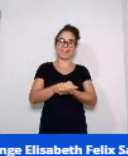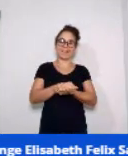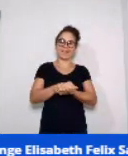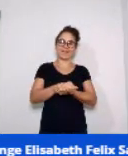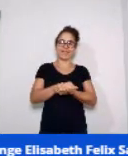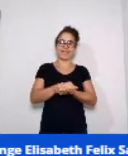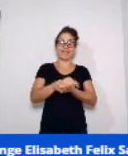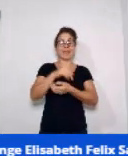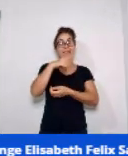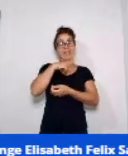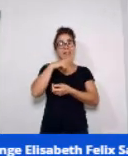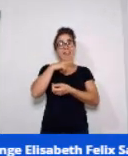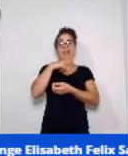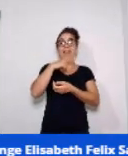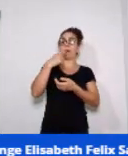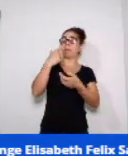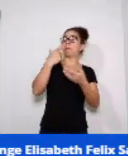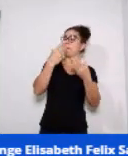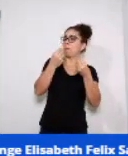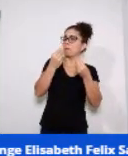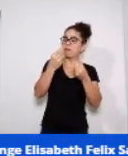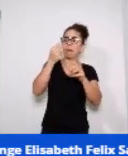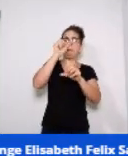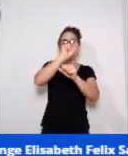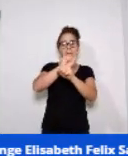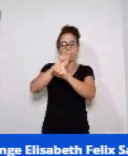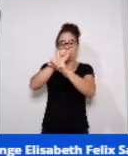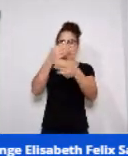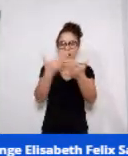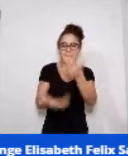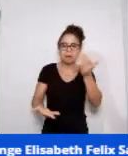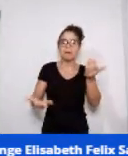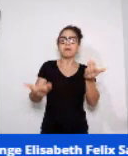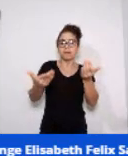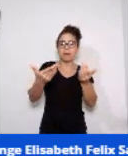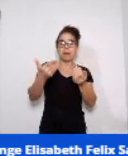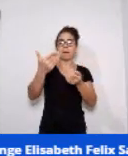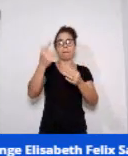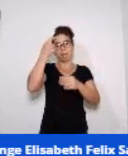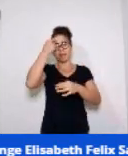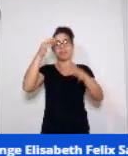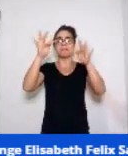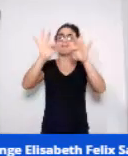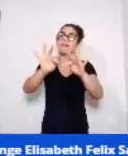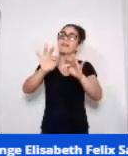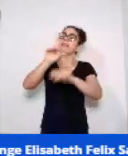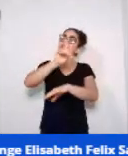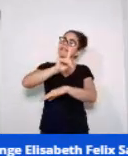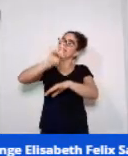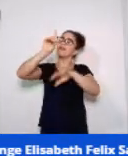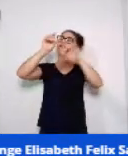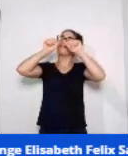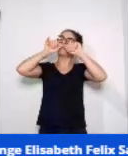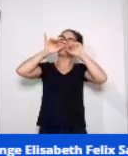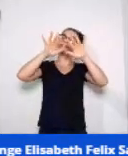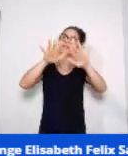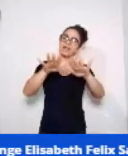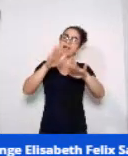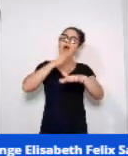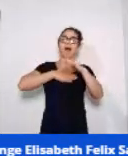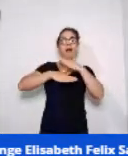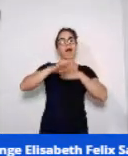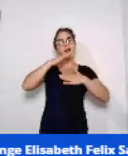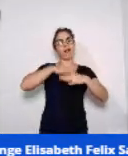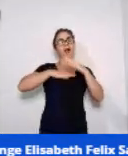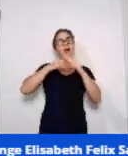Muitas vezes, quando perdemos a esperança e pensamos que é o fim, Deus sorri lá de cima e diz: acalme-se, confie